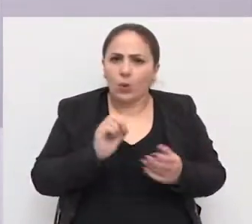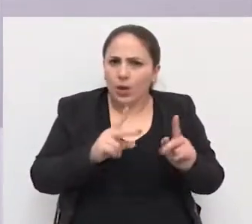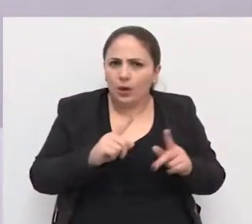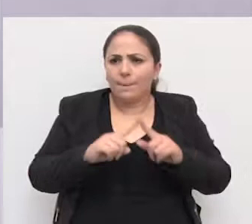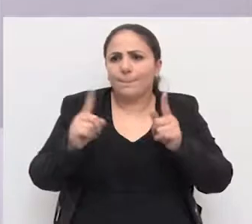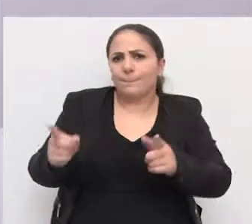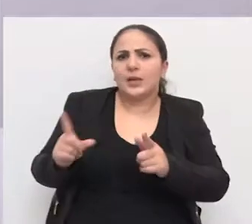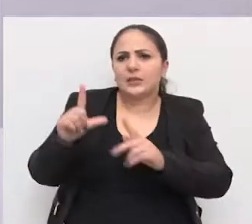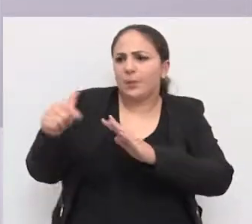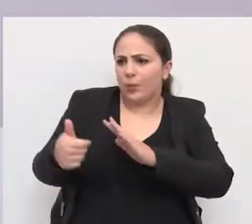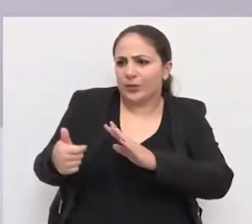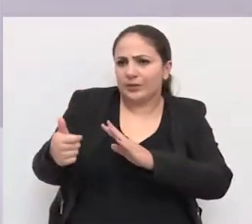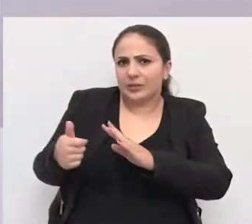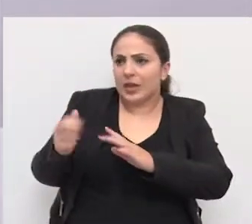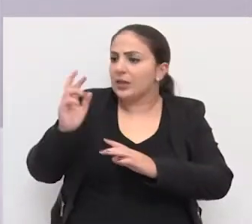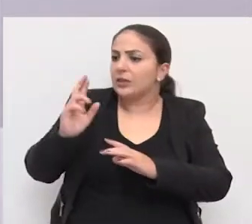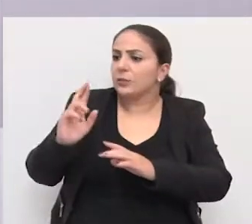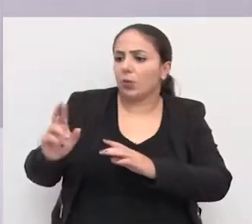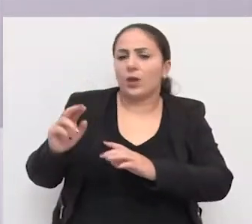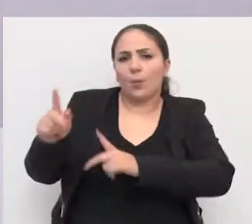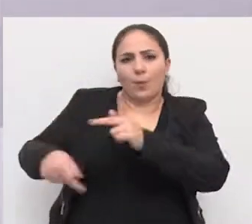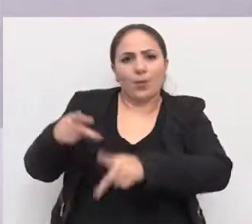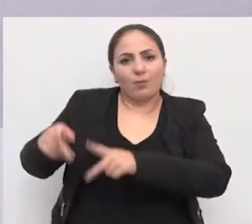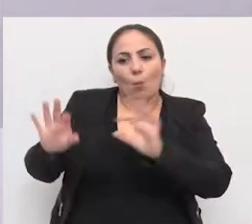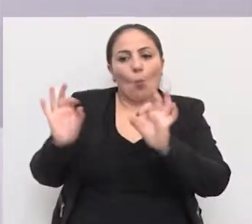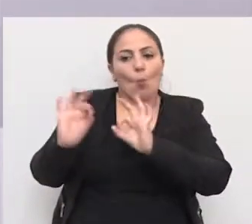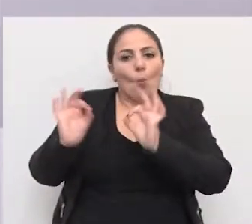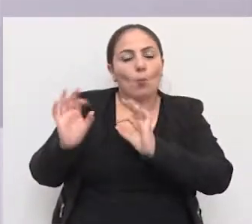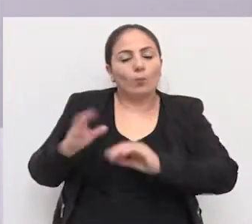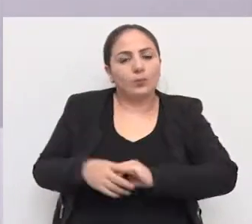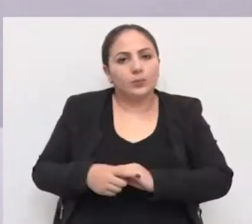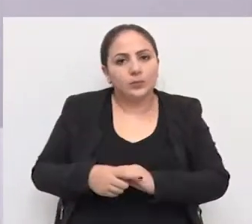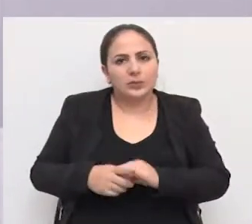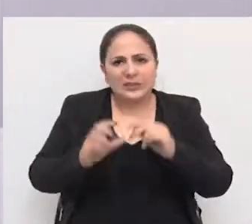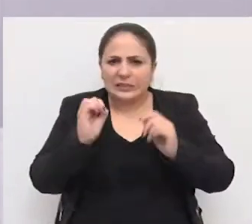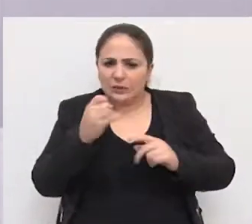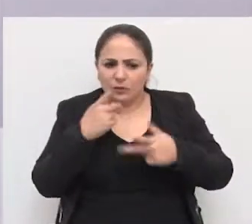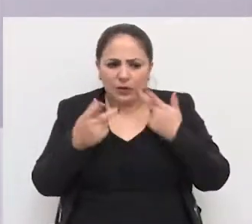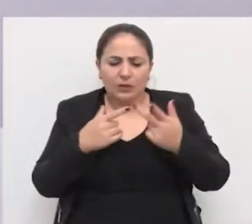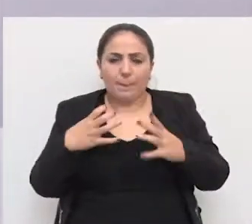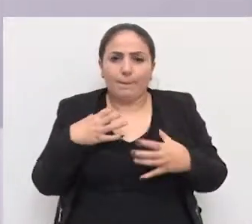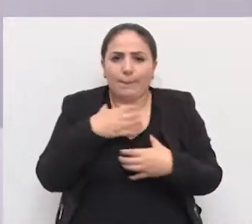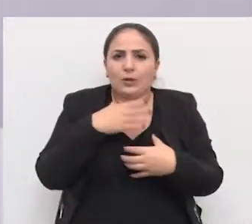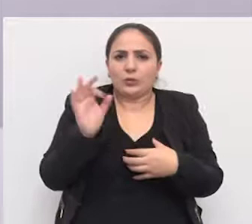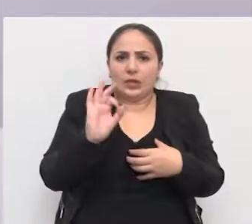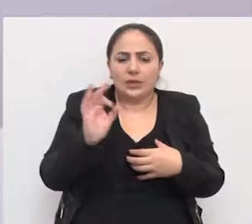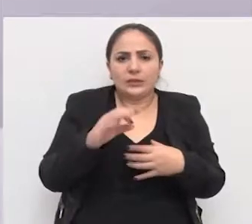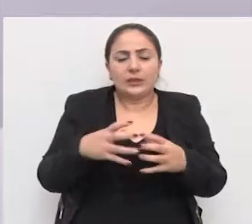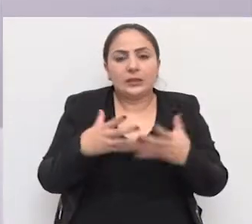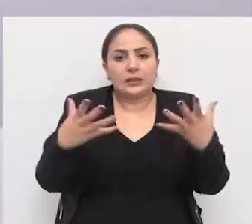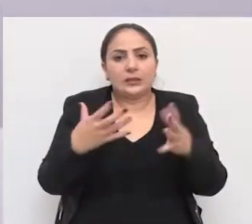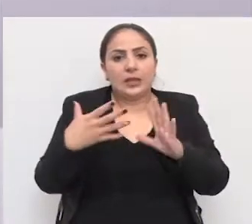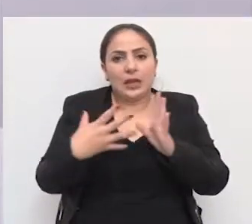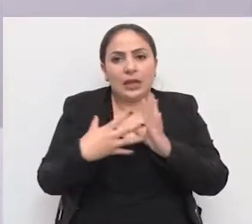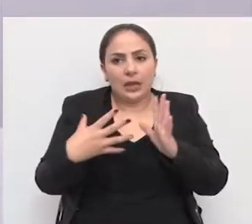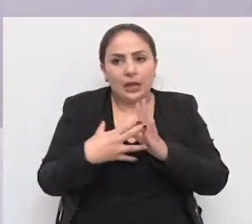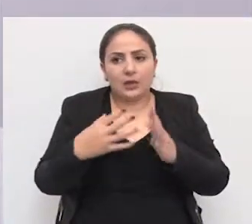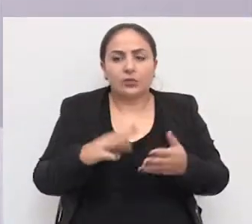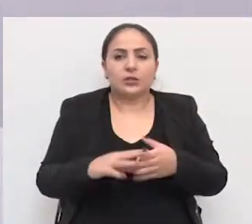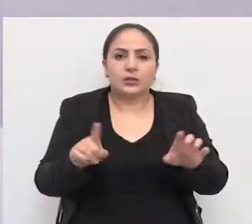Se eu for só falar isso para as pessoas, não vai ter o mesmo impacto de por exemplo, grandes empresas, grandes redes,